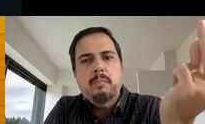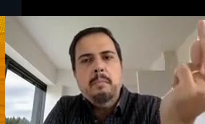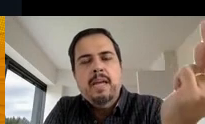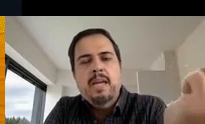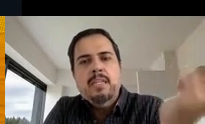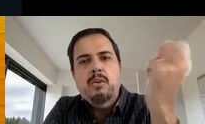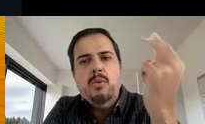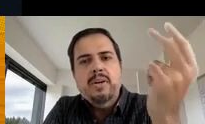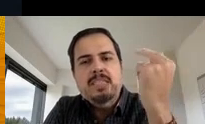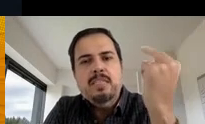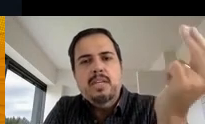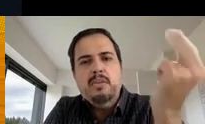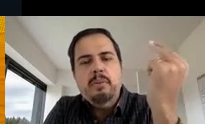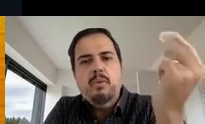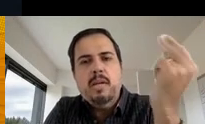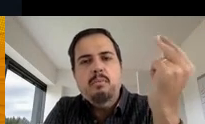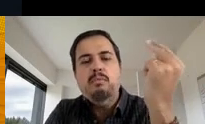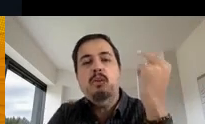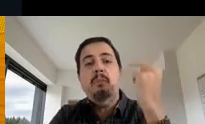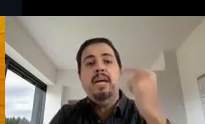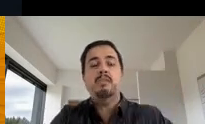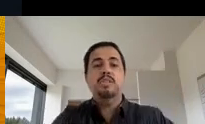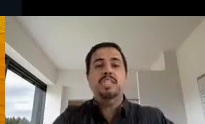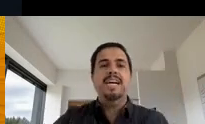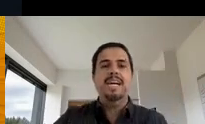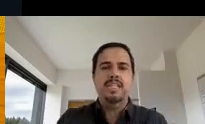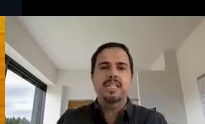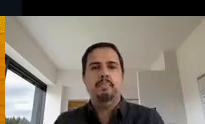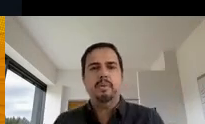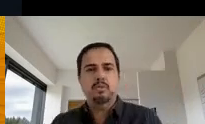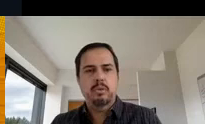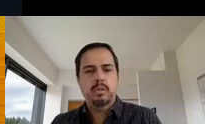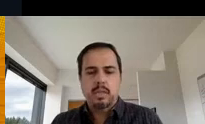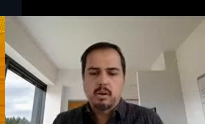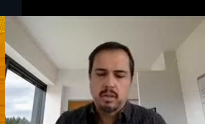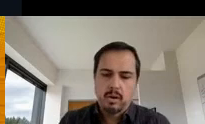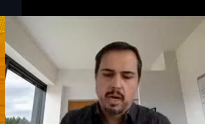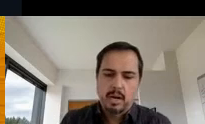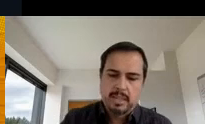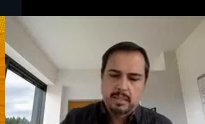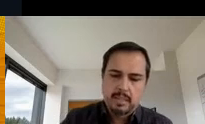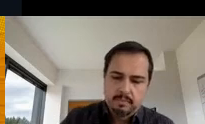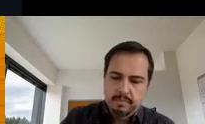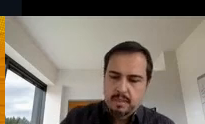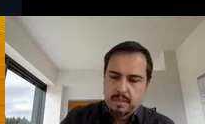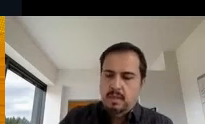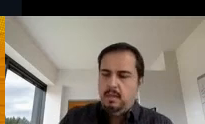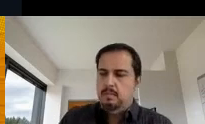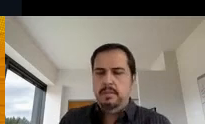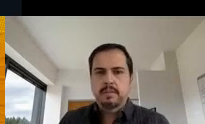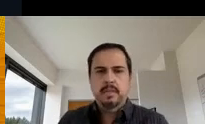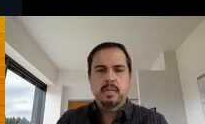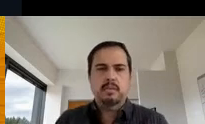educação, né, capacitação. Então, vocês vejam pelo lado bom, tem um mercado gigante de pessoas que, na hora que colocaram o